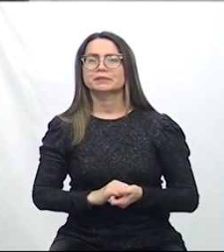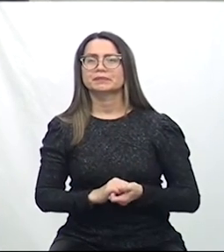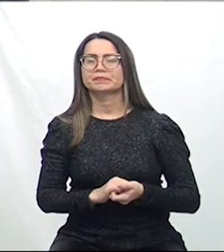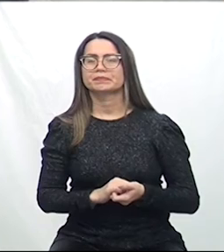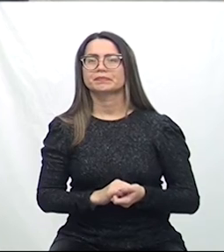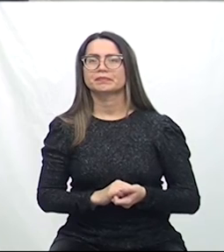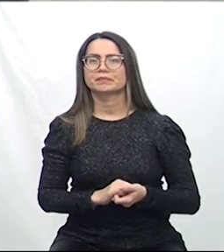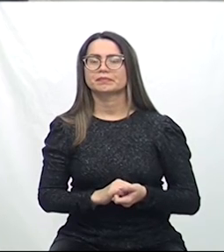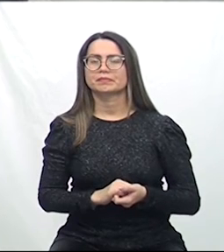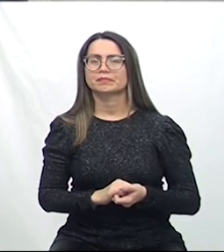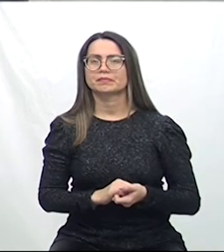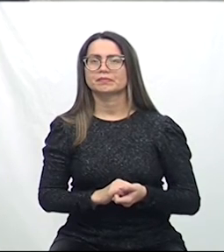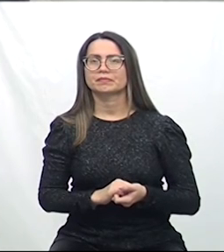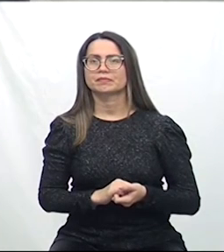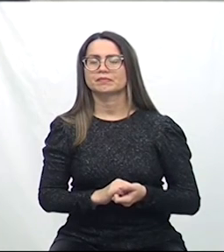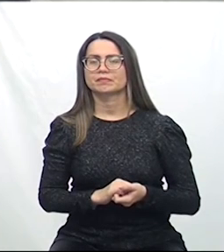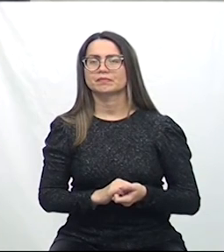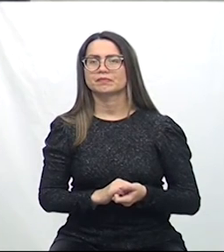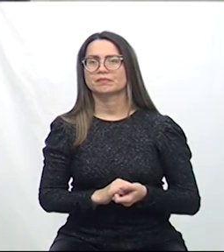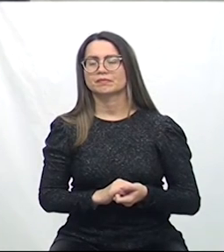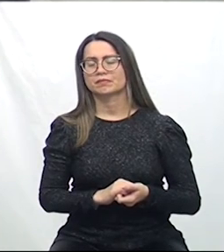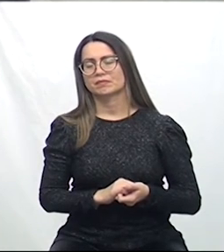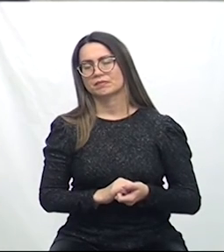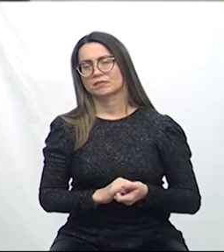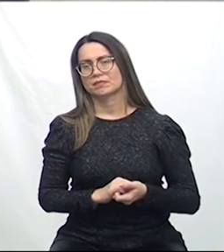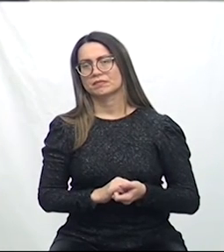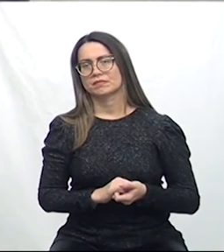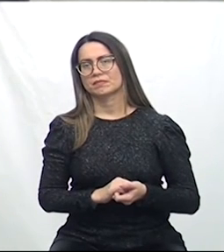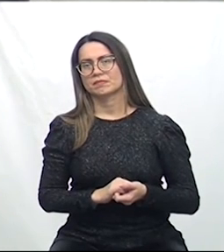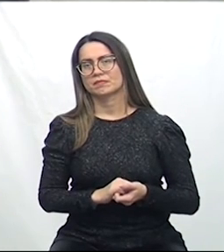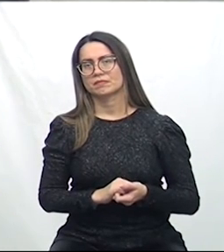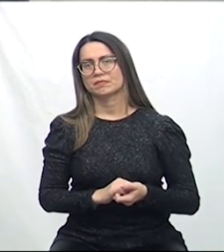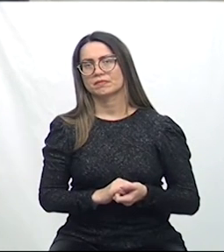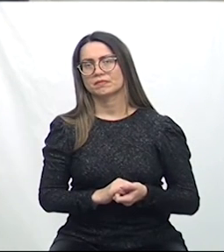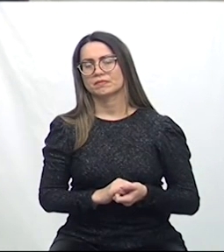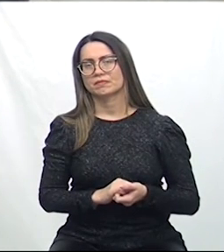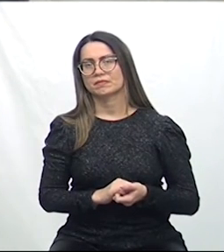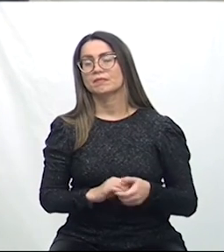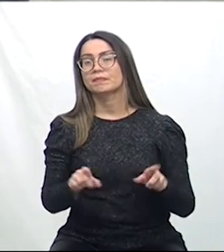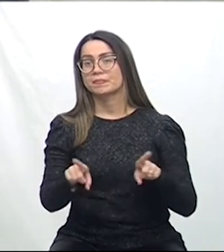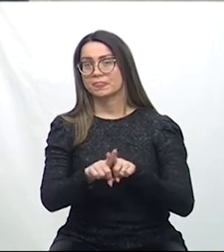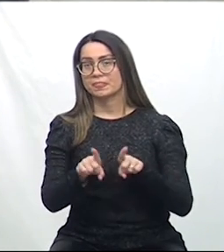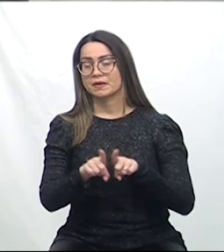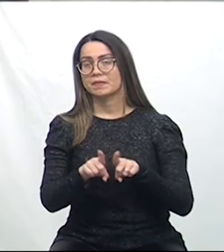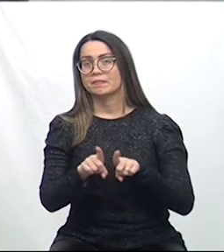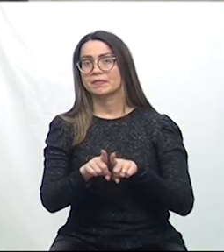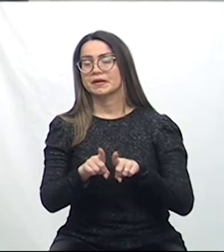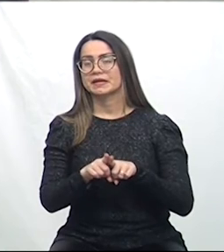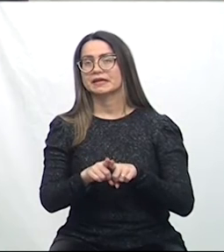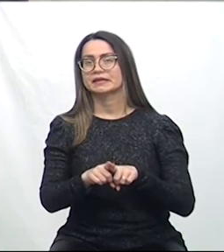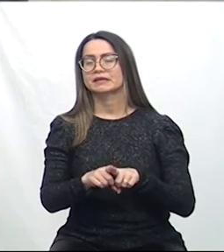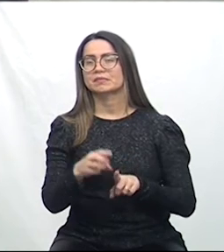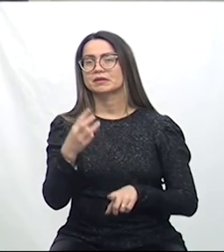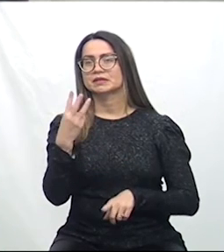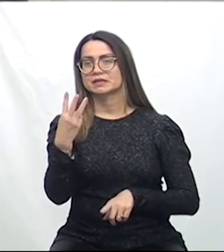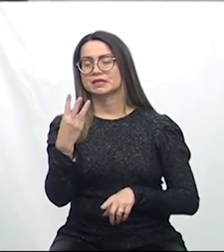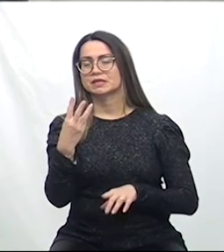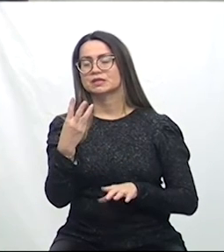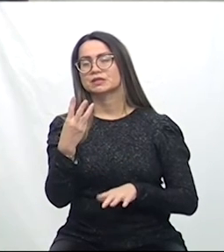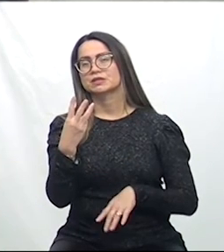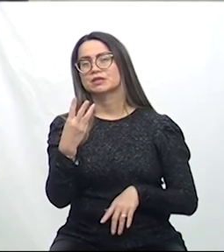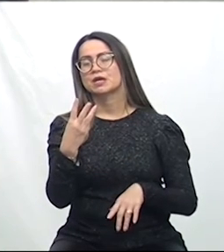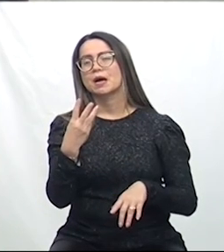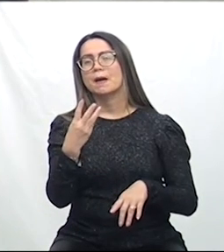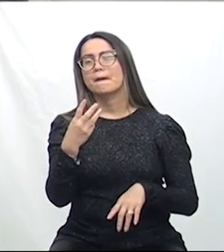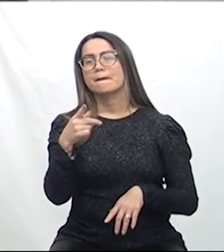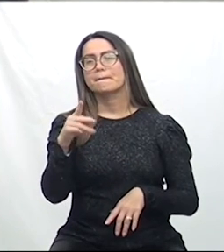máxima do xadrez feminino de Grand Mestre Feminina. E ainda a soma de mais 3 pontos junto à Federação